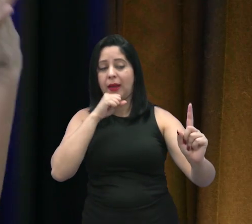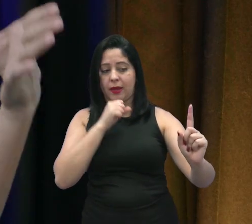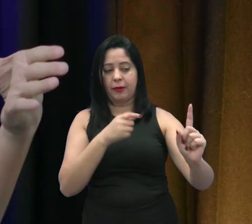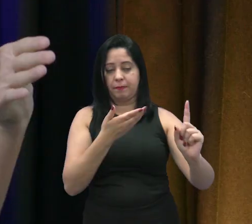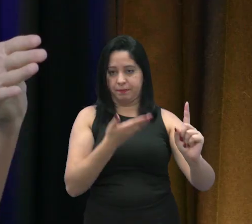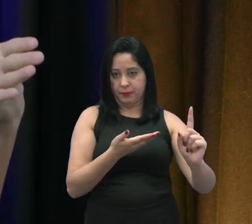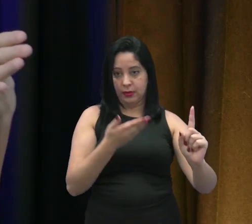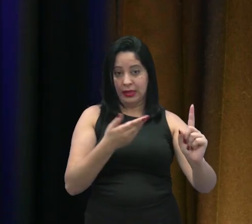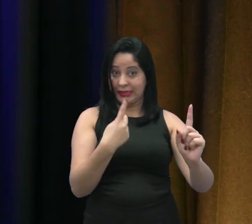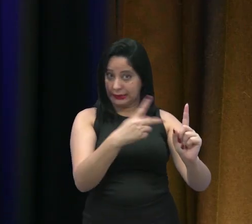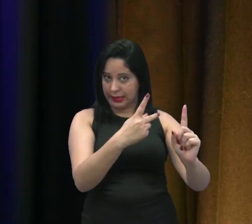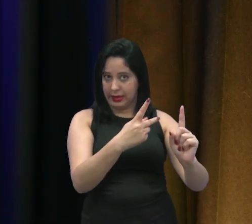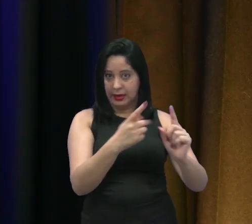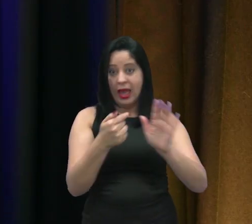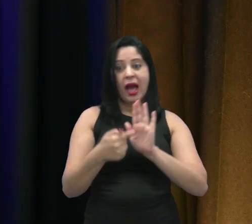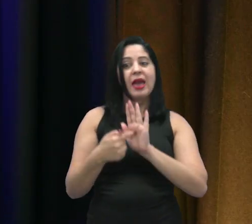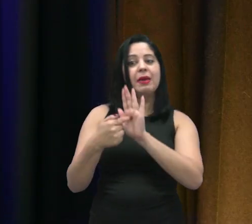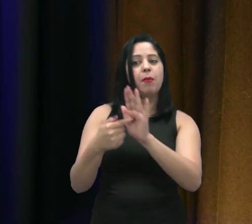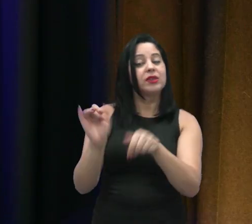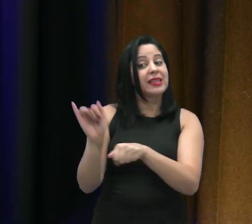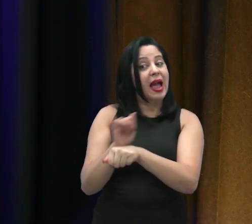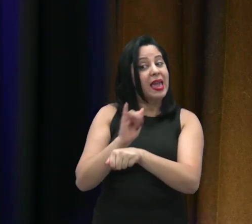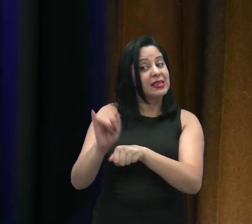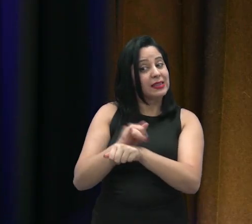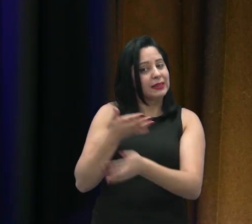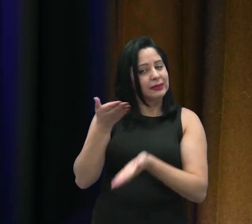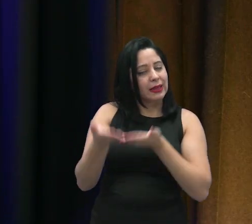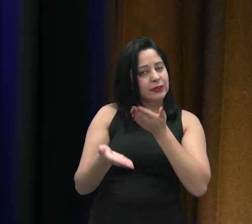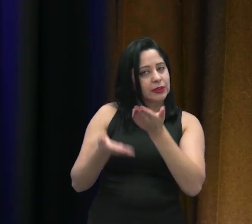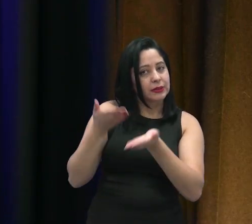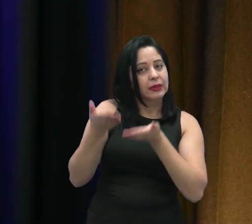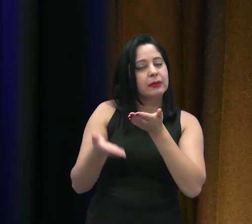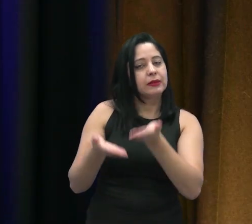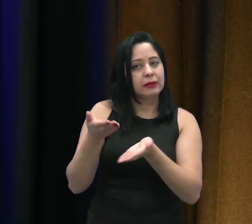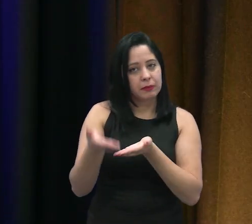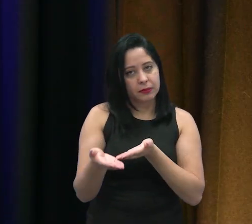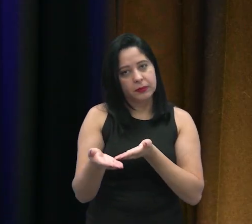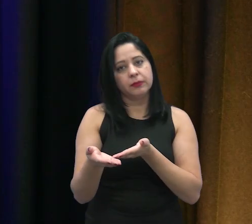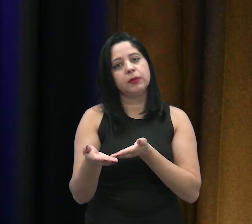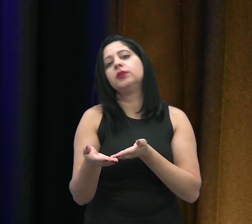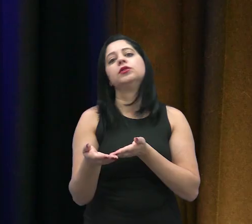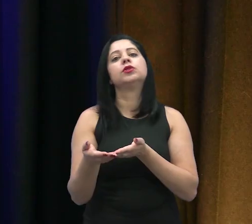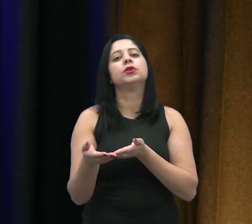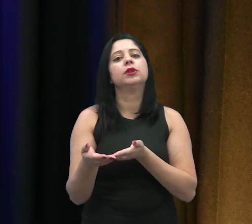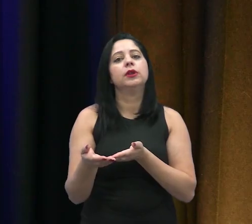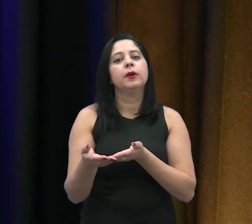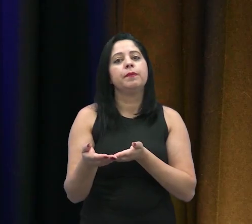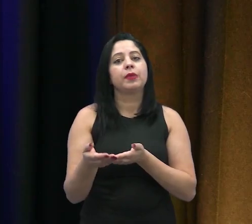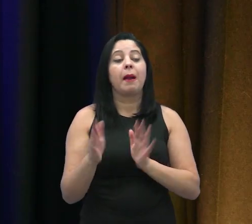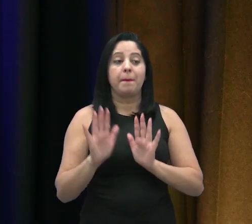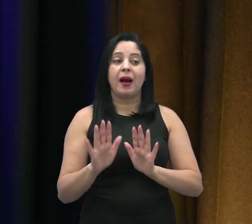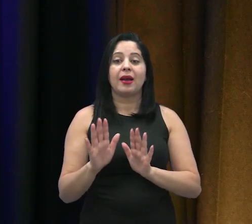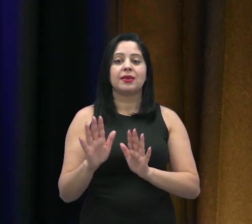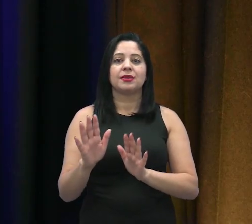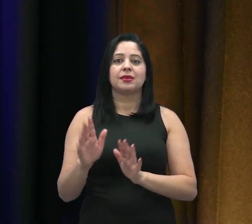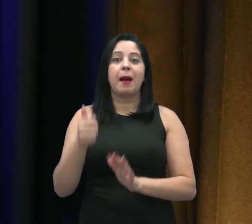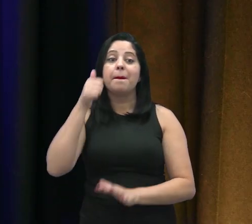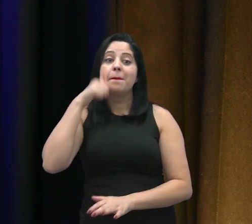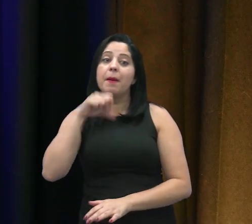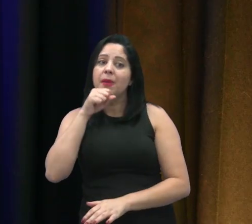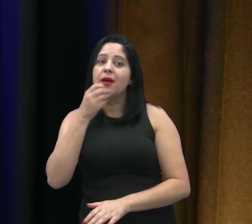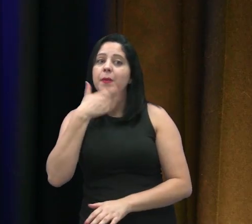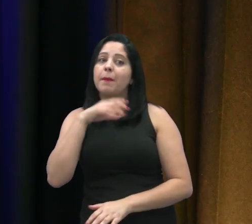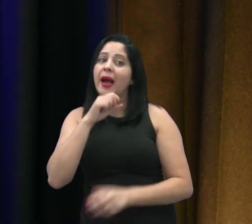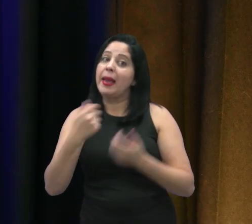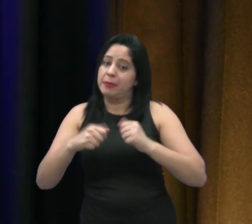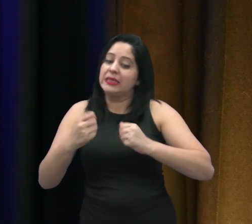de tratamento, né? Que vem dessa coleta de informações. Esse plano de tratamento, ele precisa ter o consentimento dos pais para que a